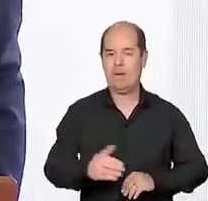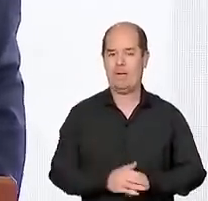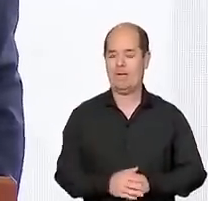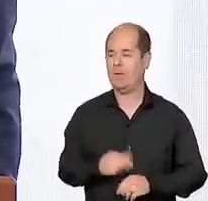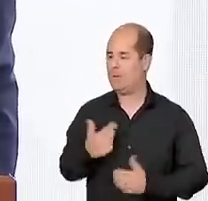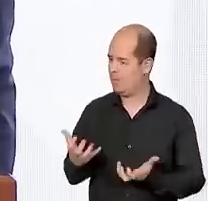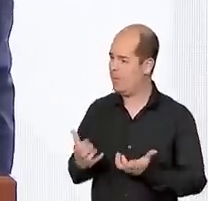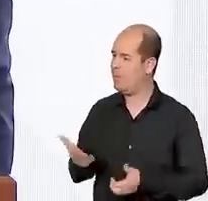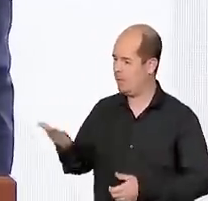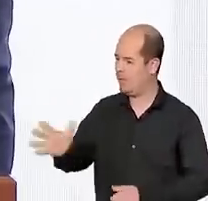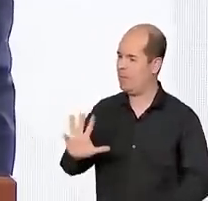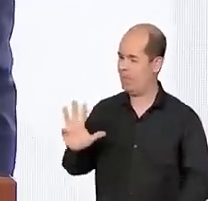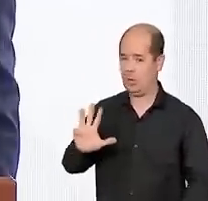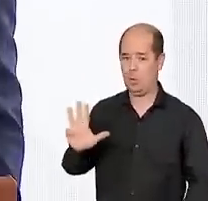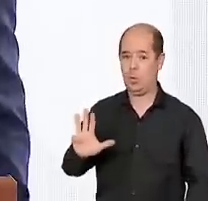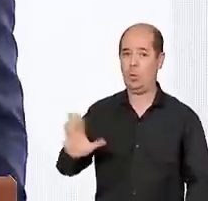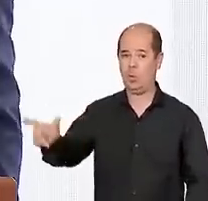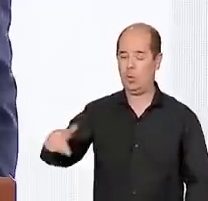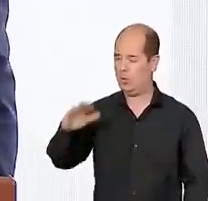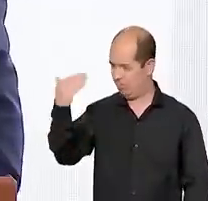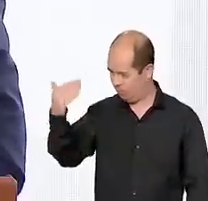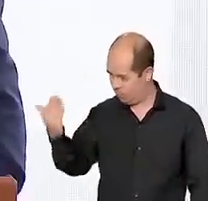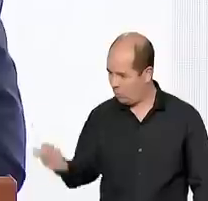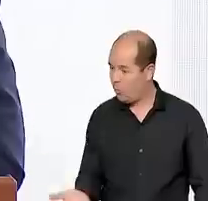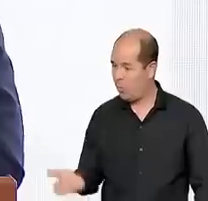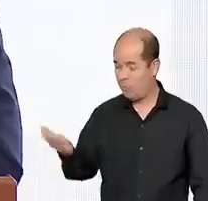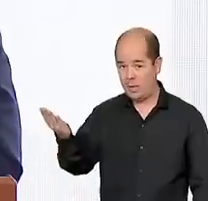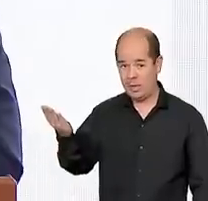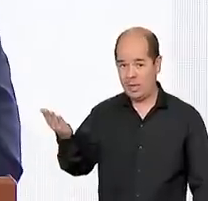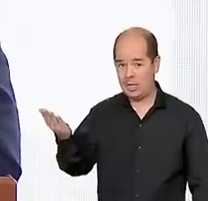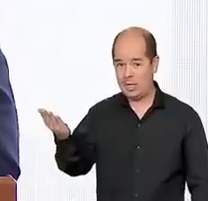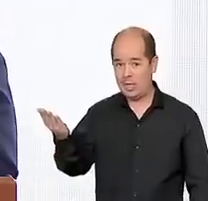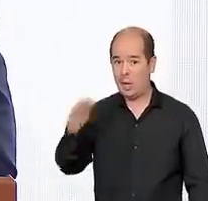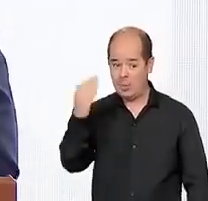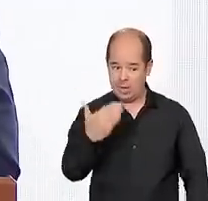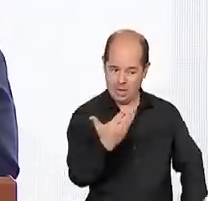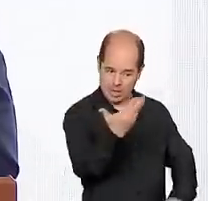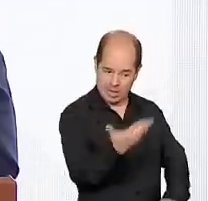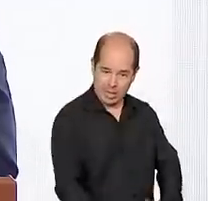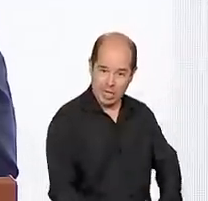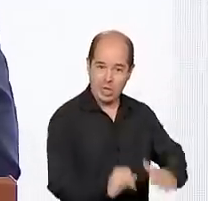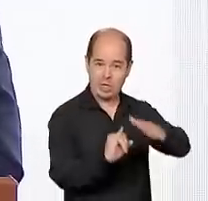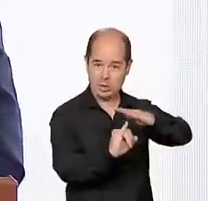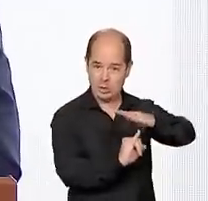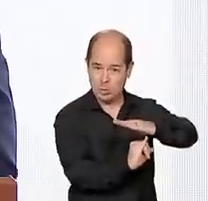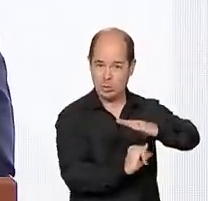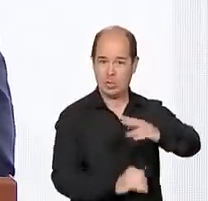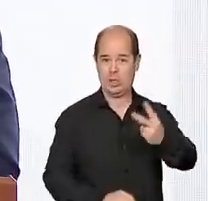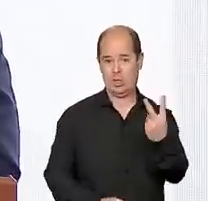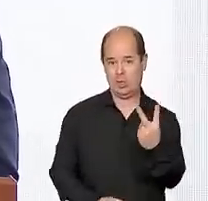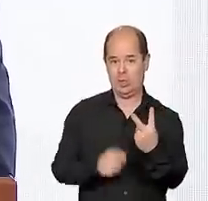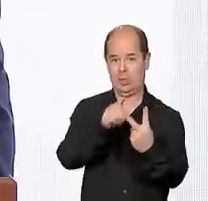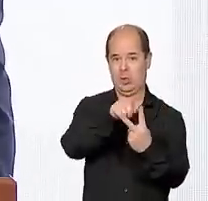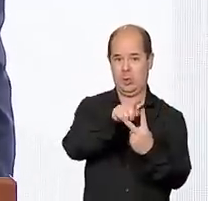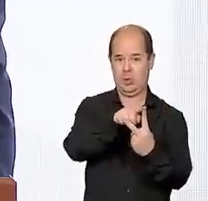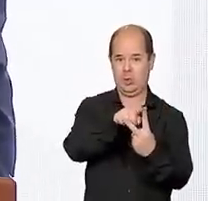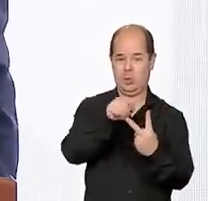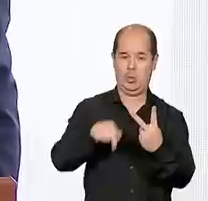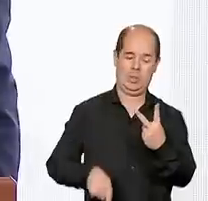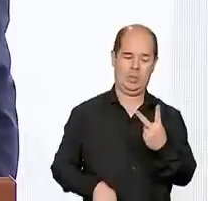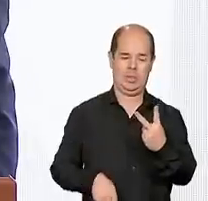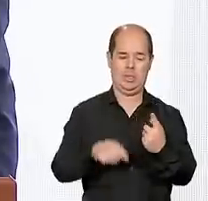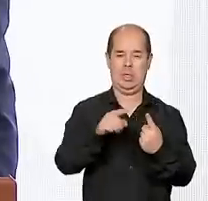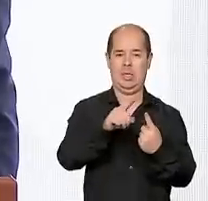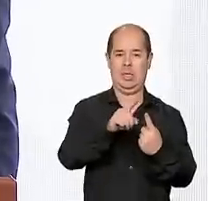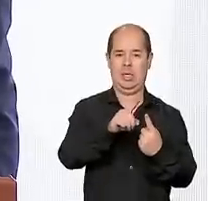Lula, fazer uma homenagem a duas instituições seculares. O Instituto Soroterápico Federal,